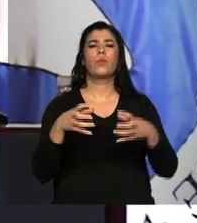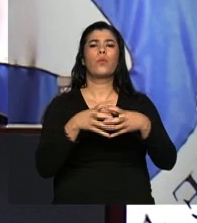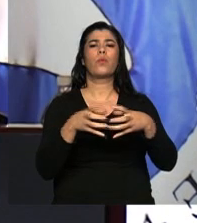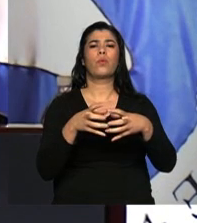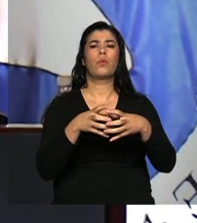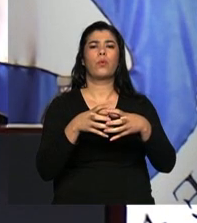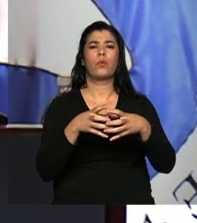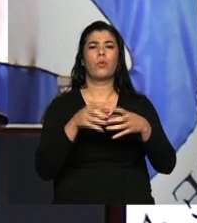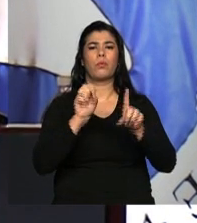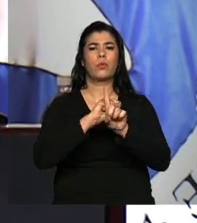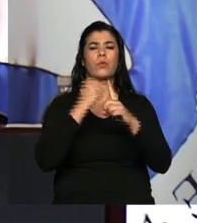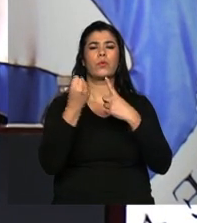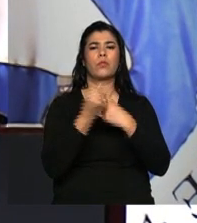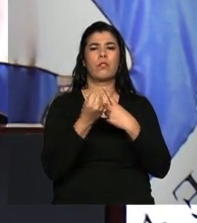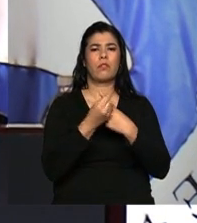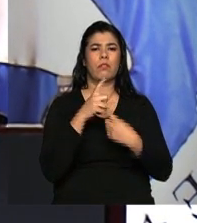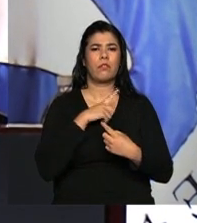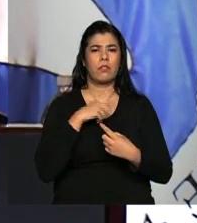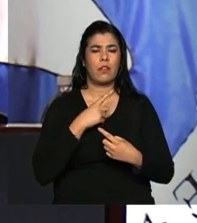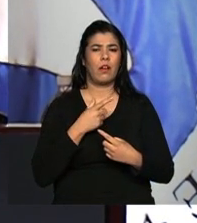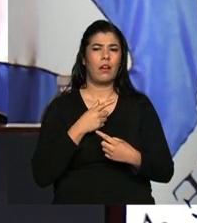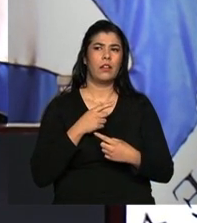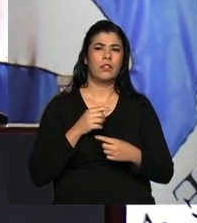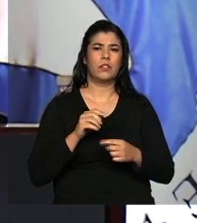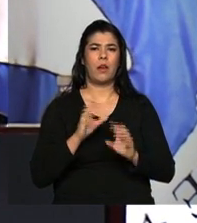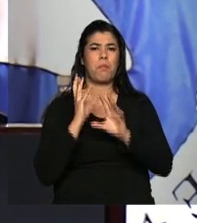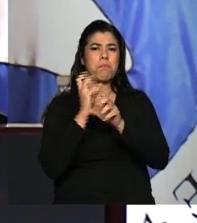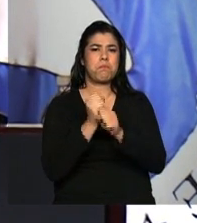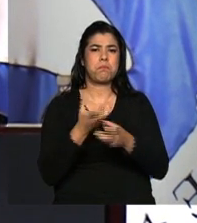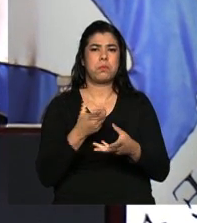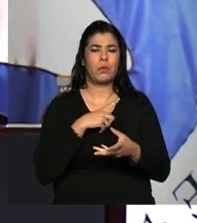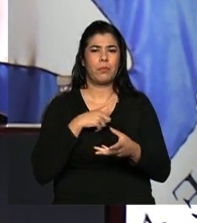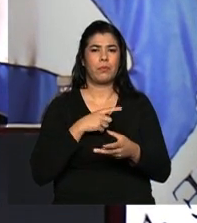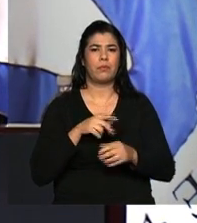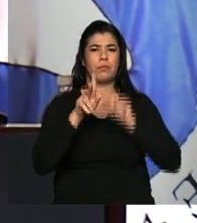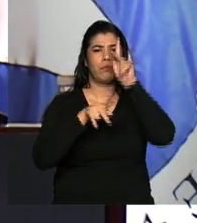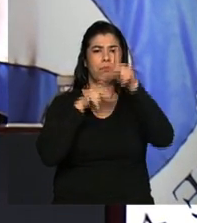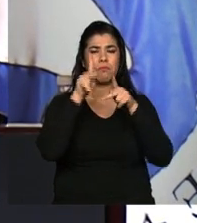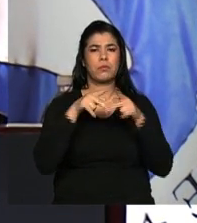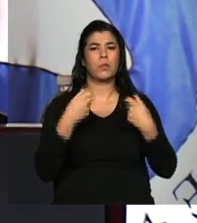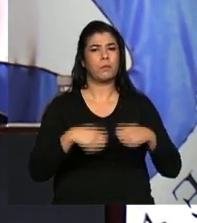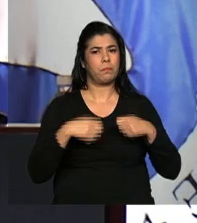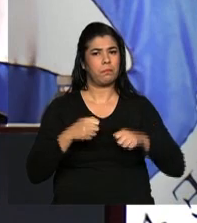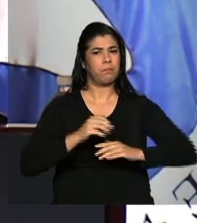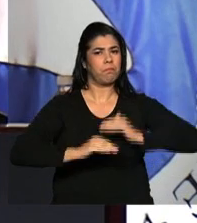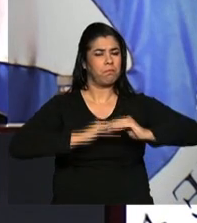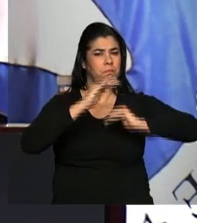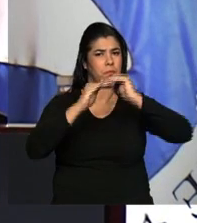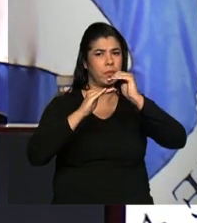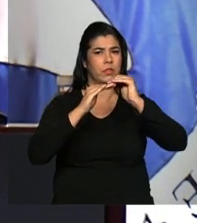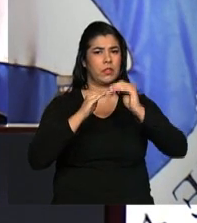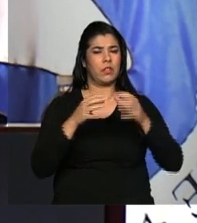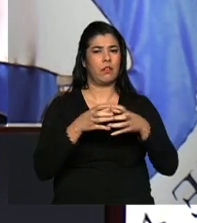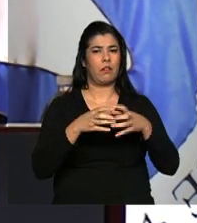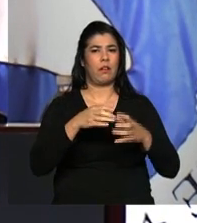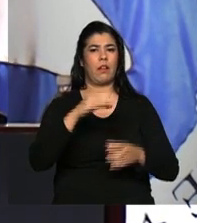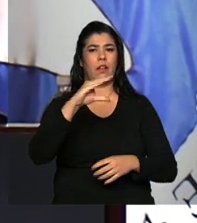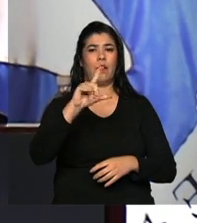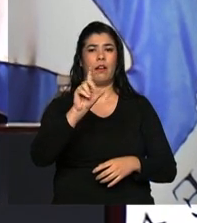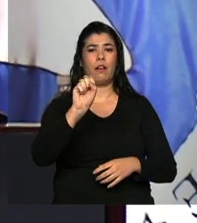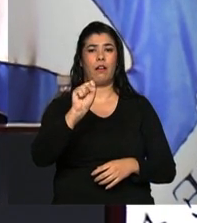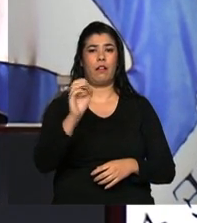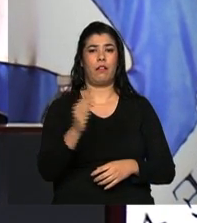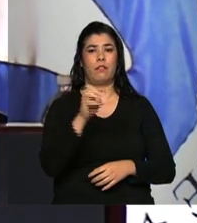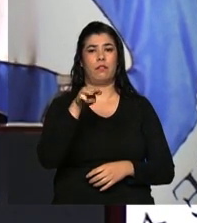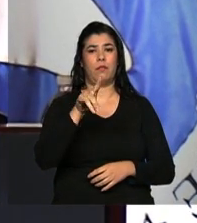essa que se formou nos últimos anos, vão exigir necessariamente que o país